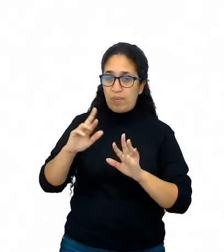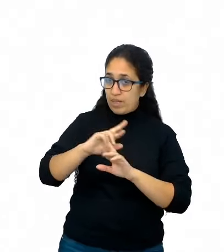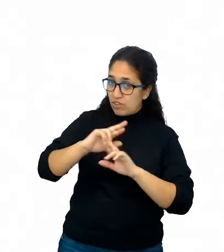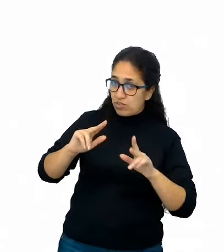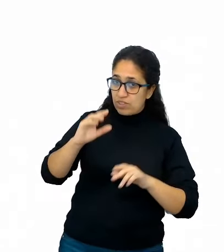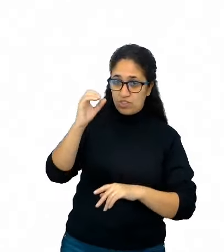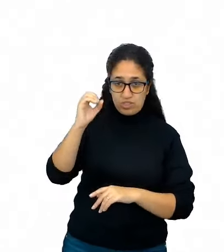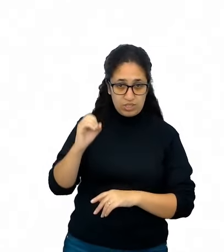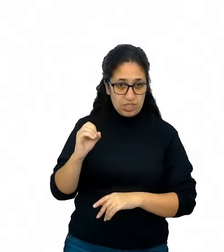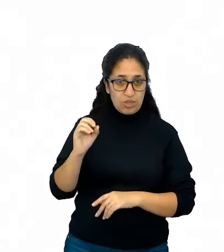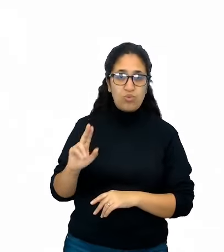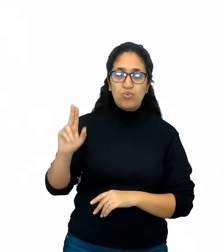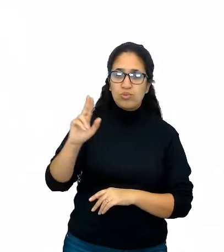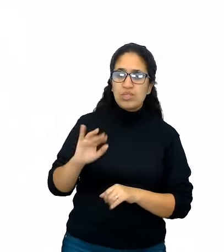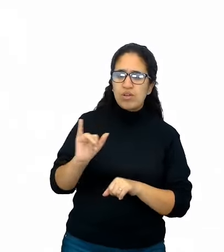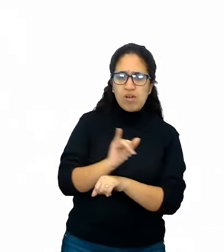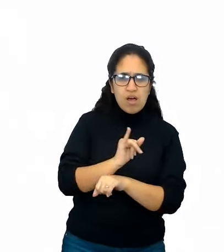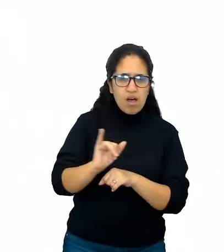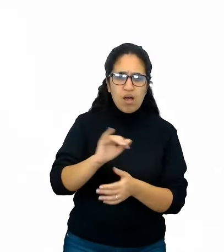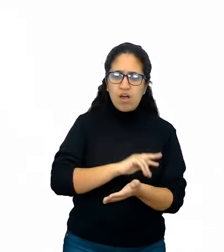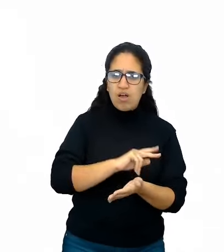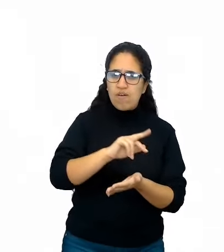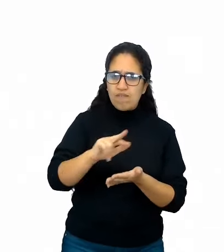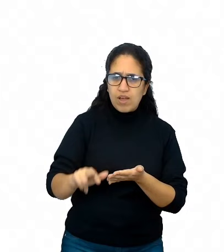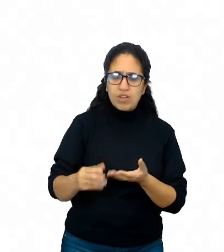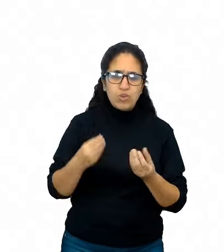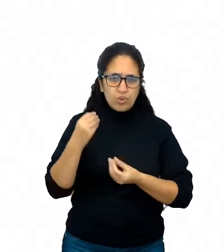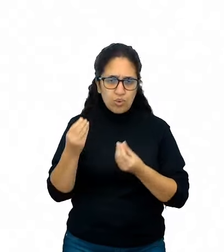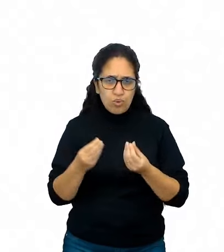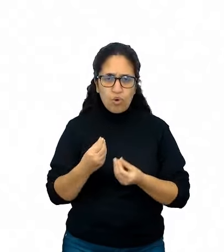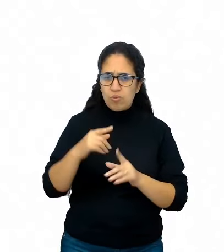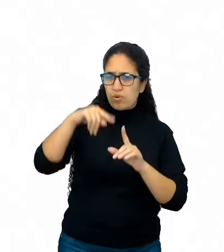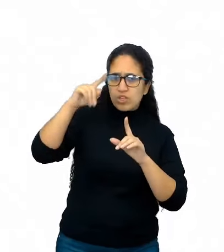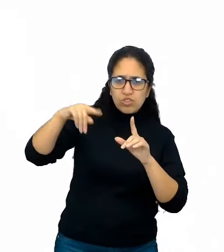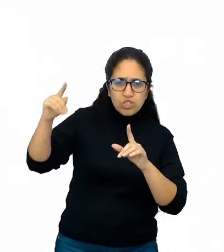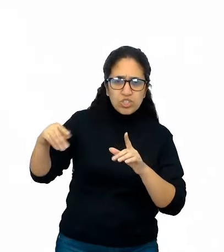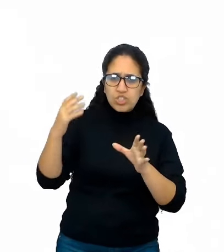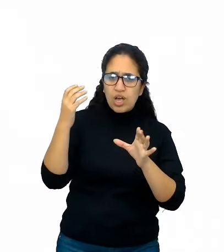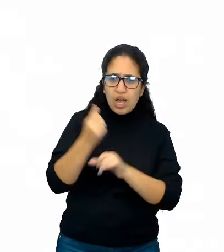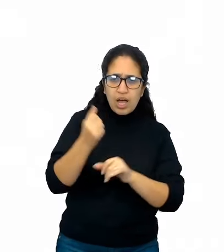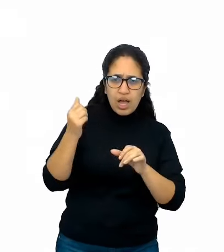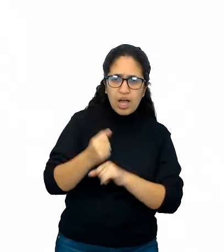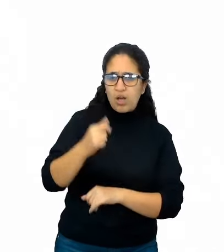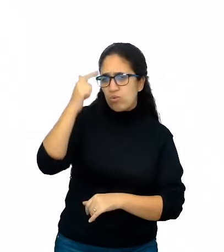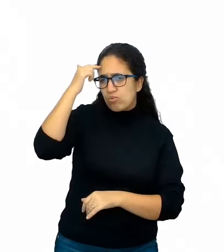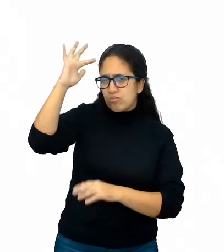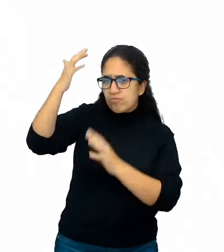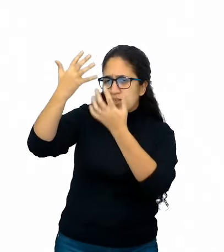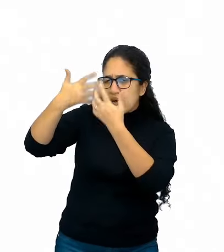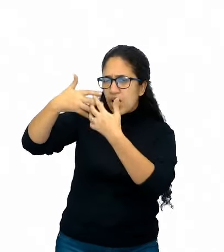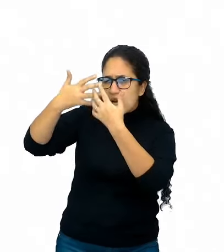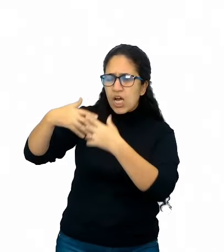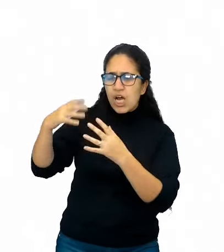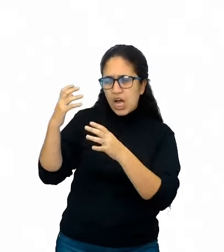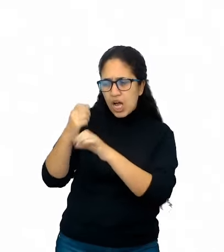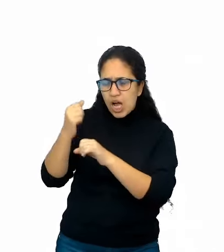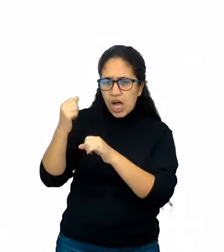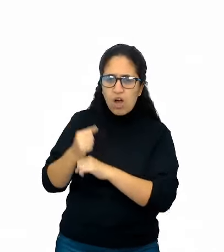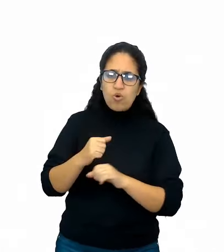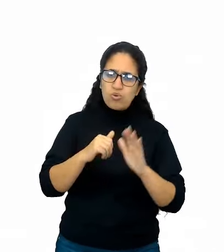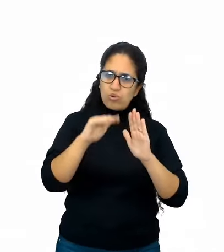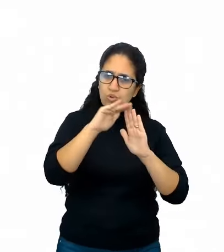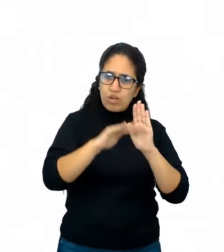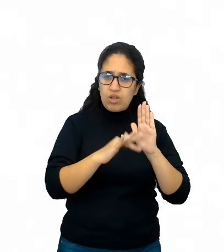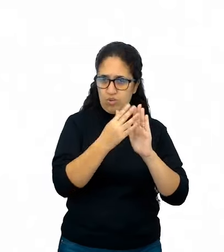zero, utilizando estratégias diversas como cálculo por estimativa, cálculo mental e